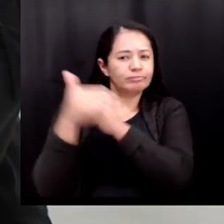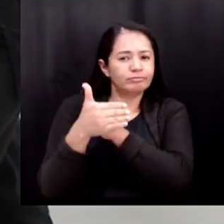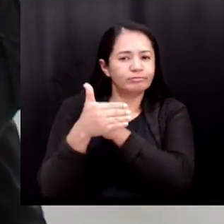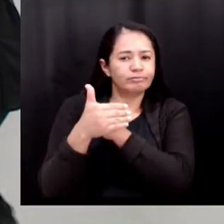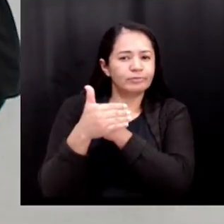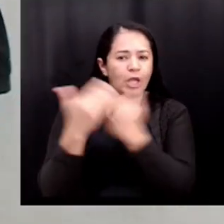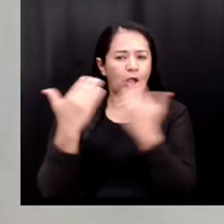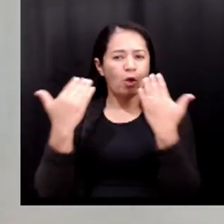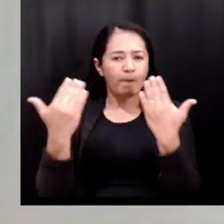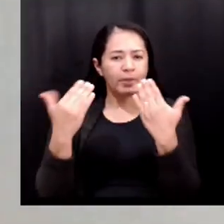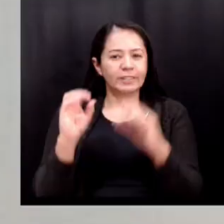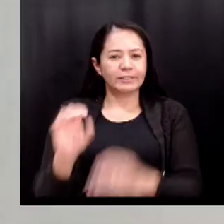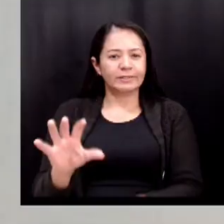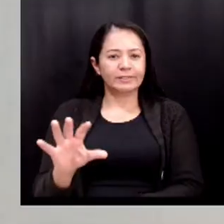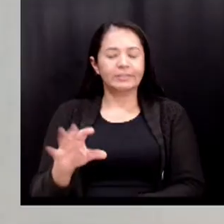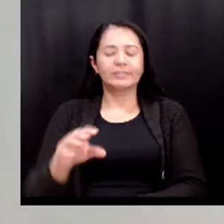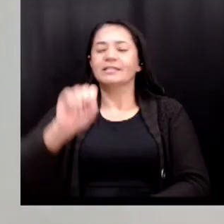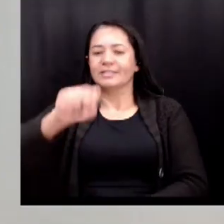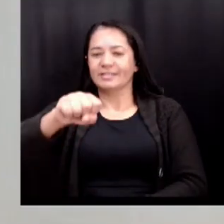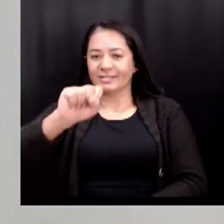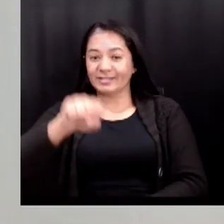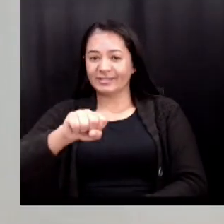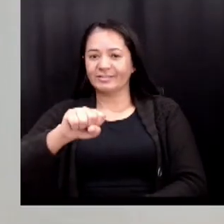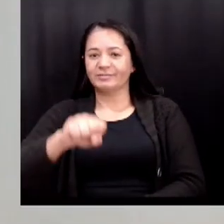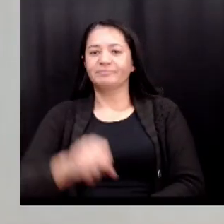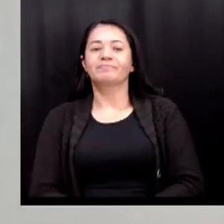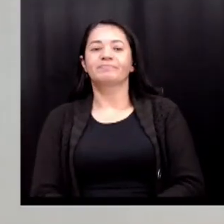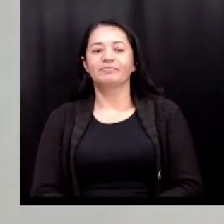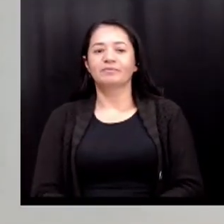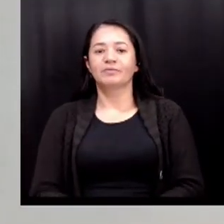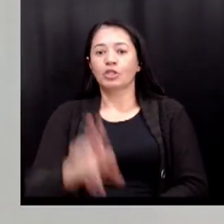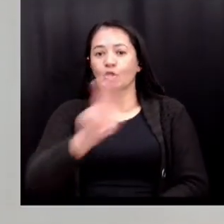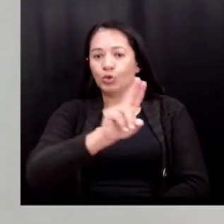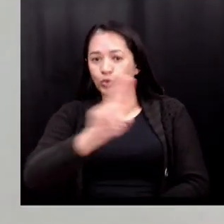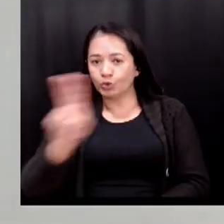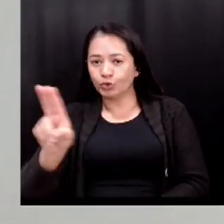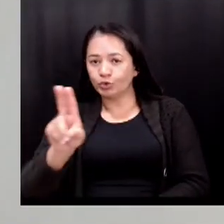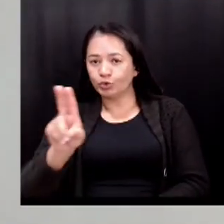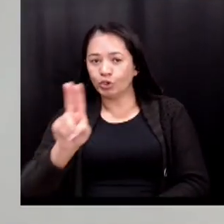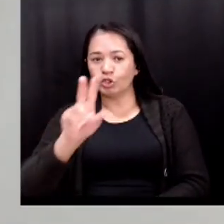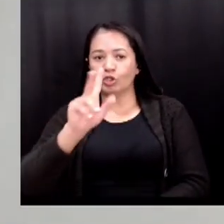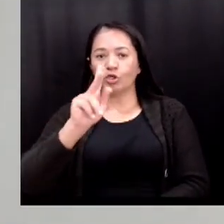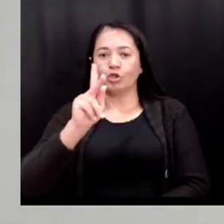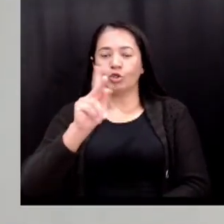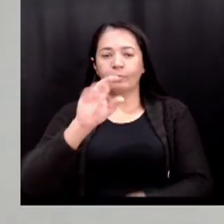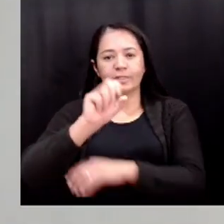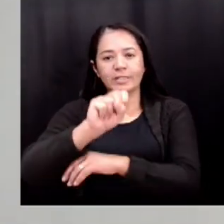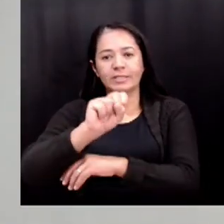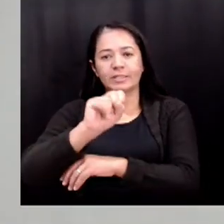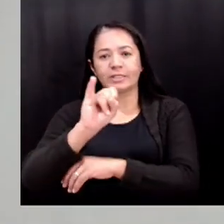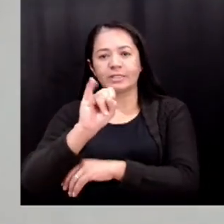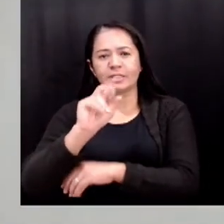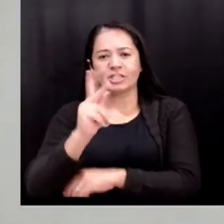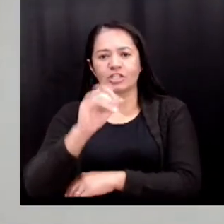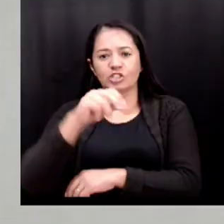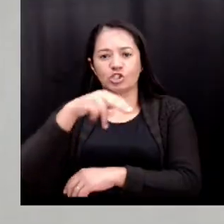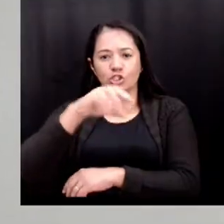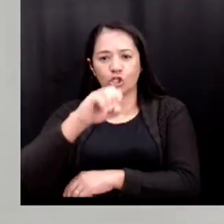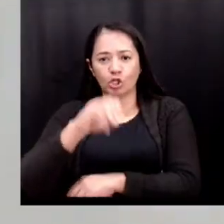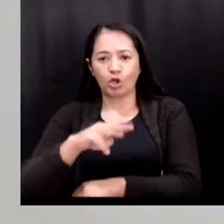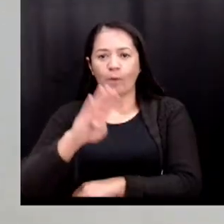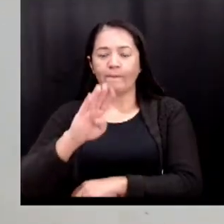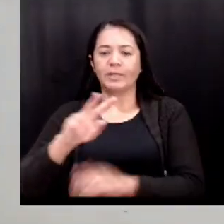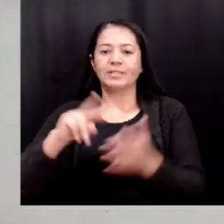né? Exatamente. O nome Shinobi no Jutsu, a palavra shinobi significa escondido. Então,